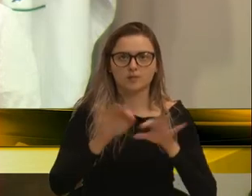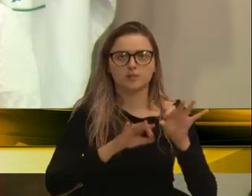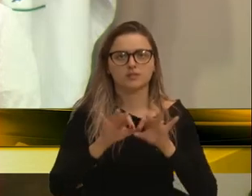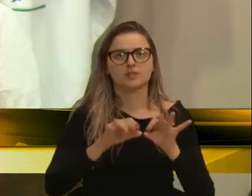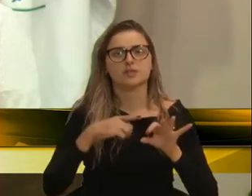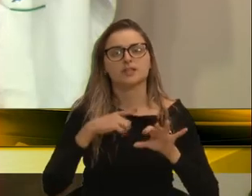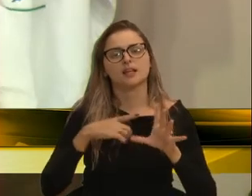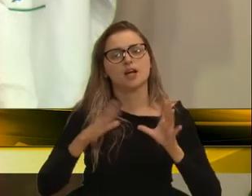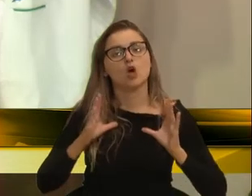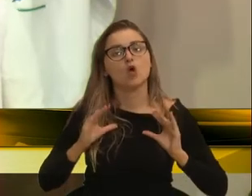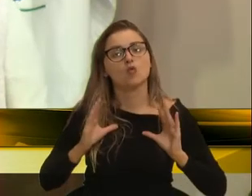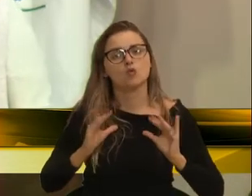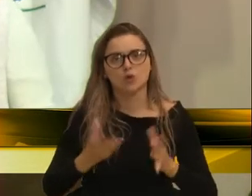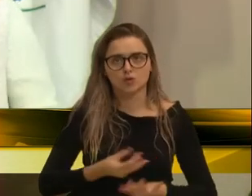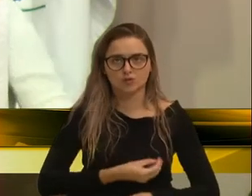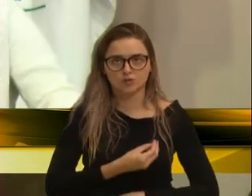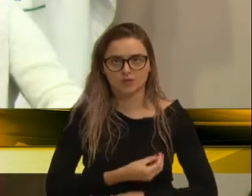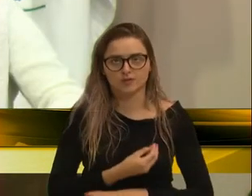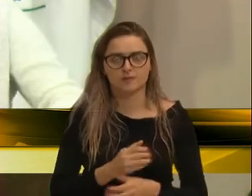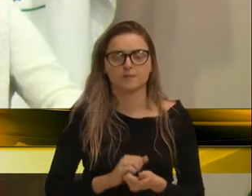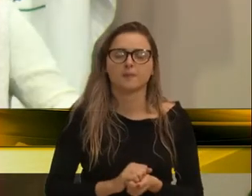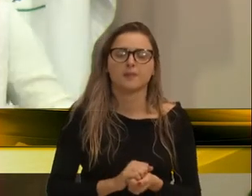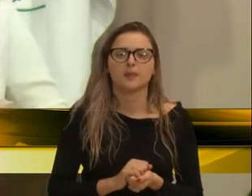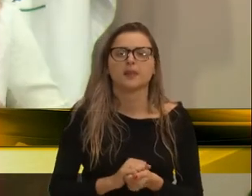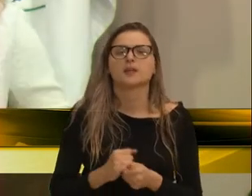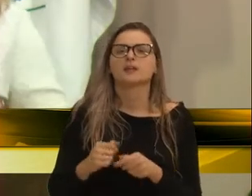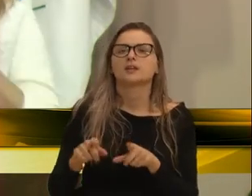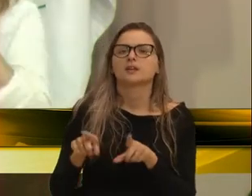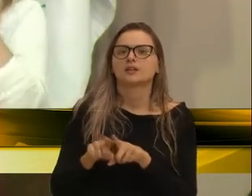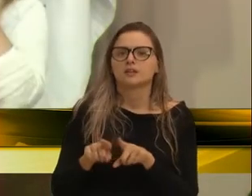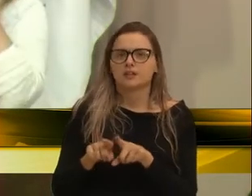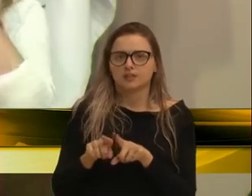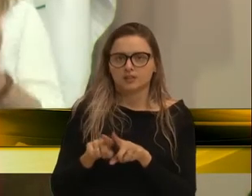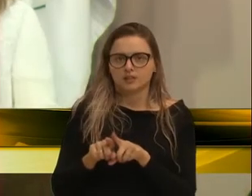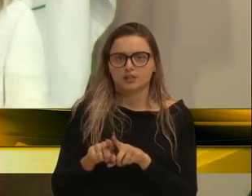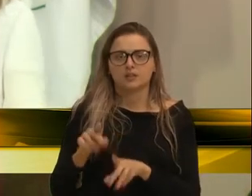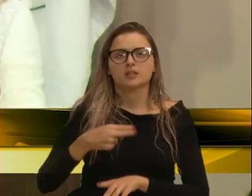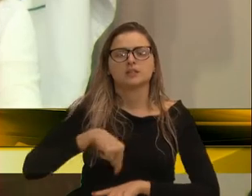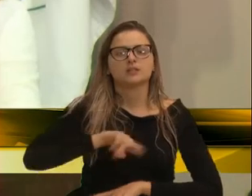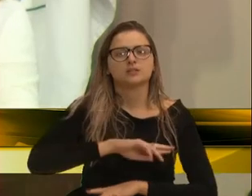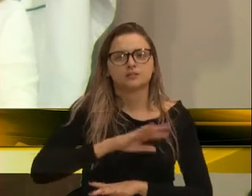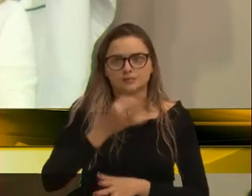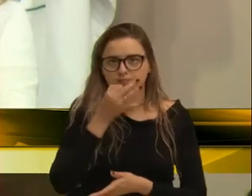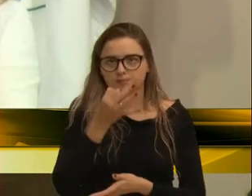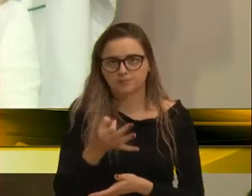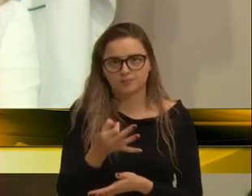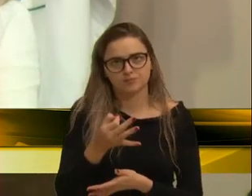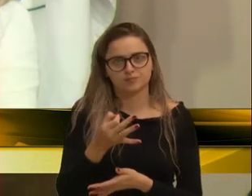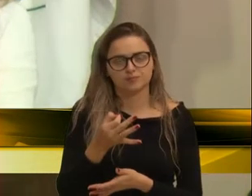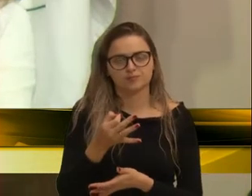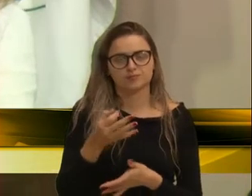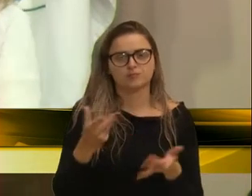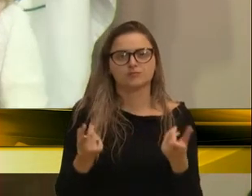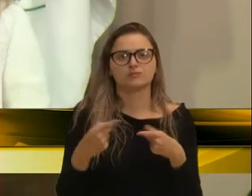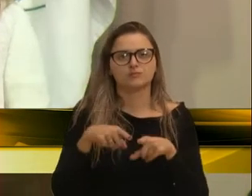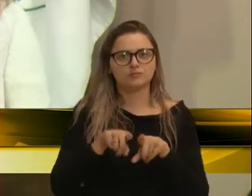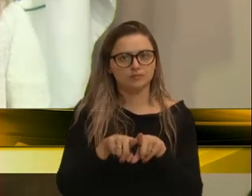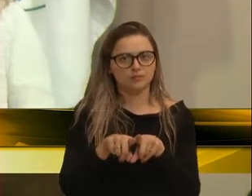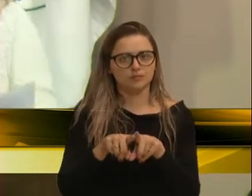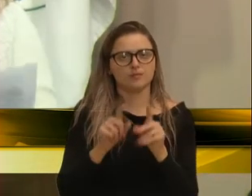viver. Né? Dentro da questão que estamos sugerindo, a parceria